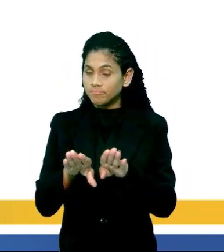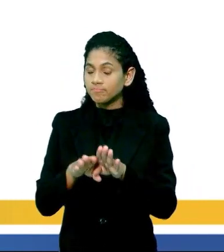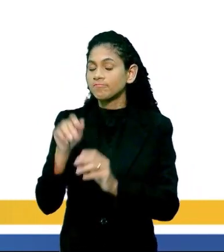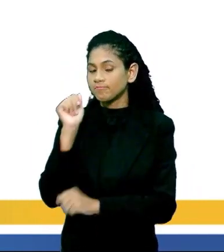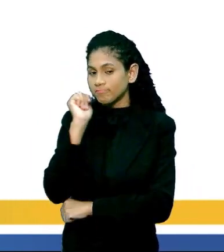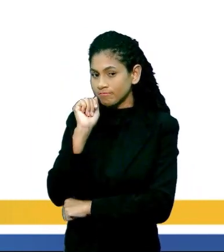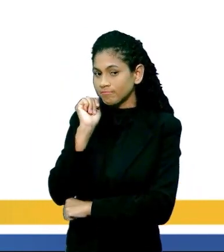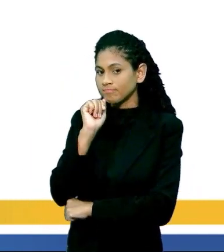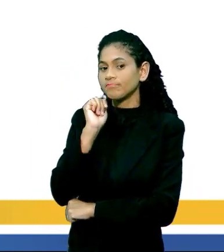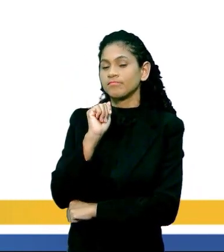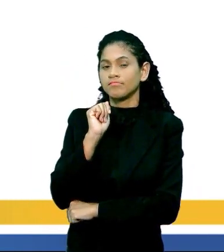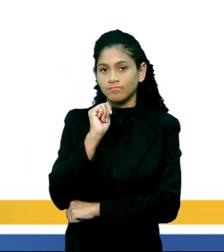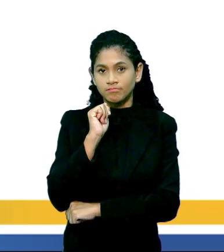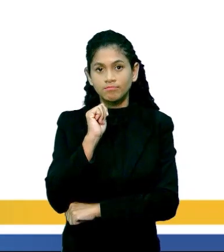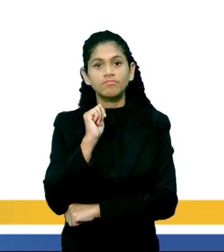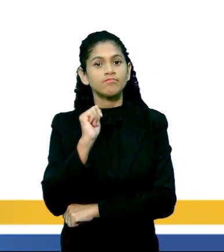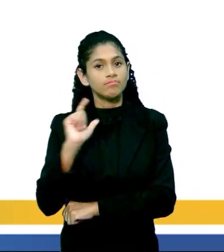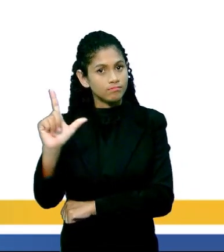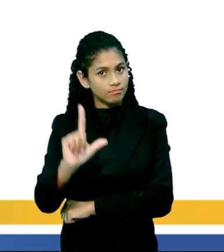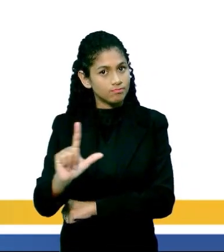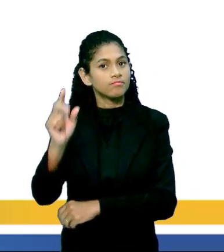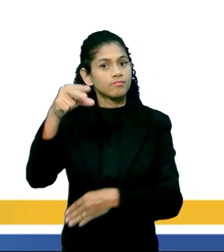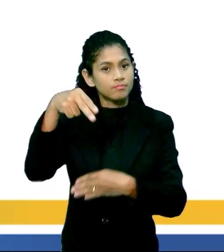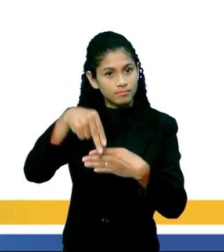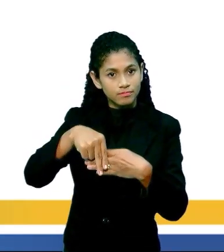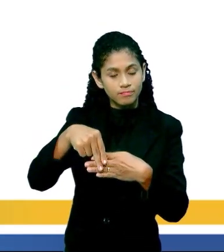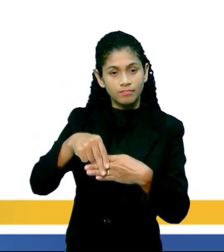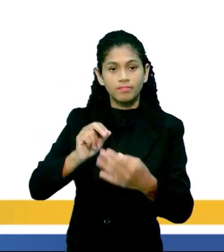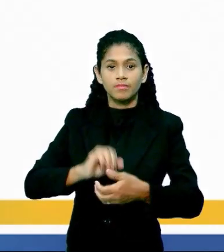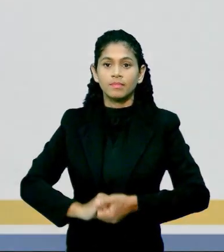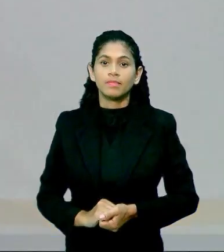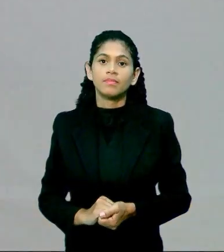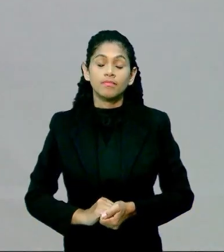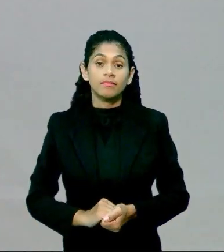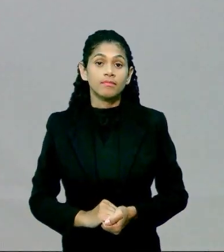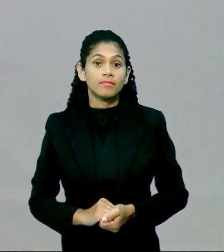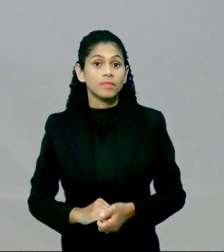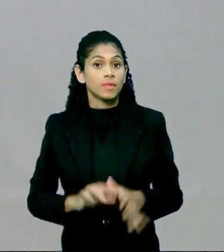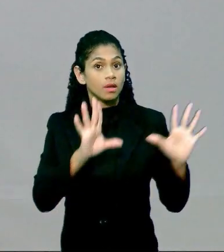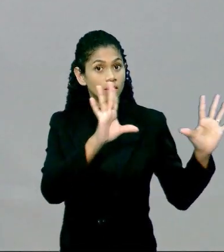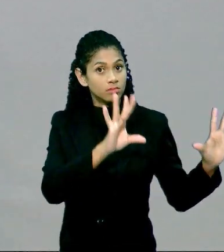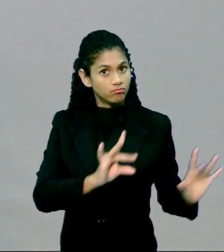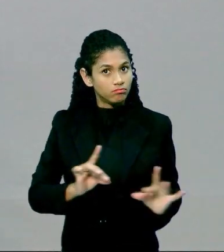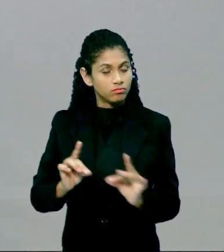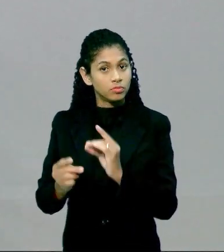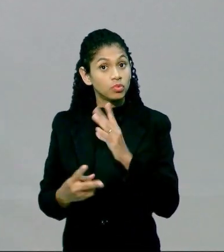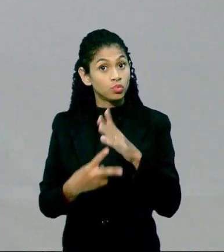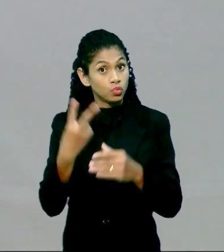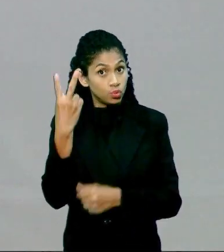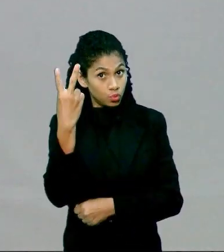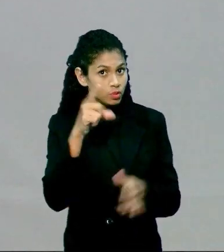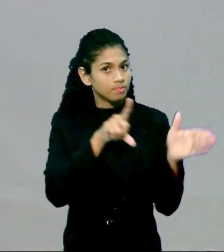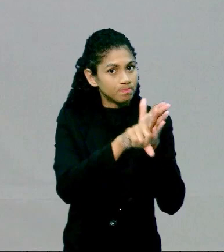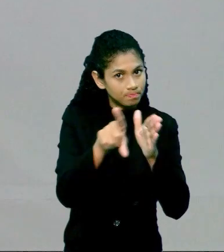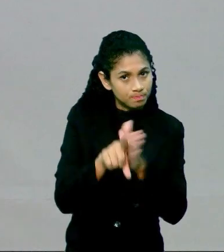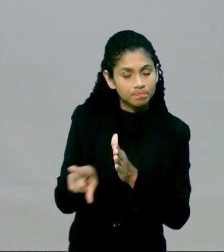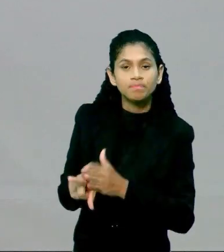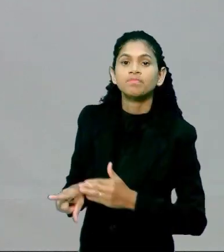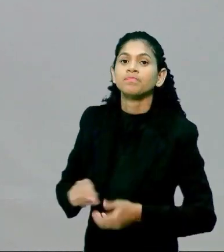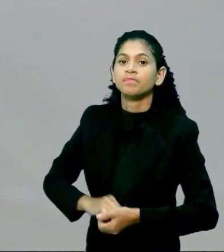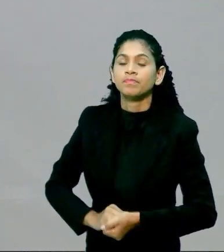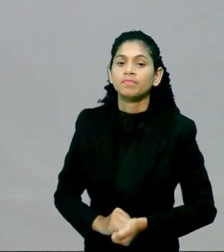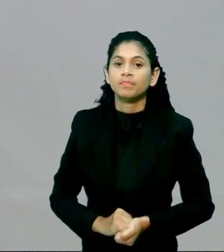produção da literatura de cordel. E aí, eu trouxe aqui duas questões para vocês. Essa